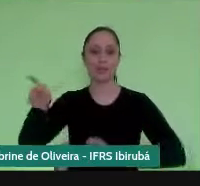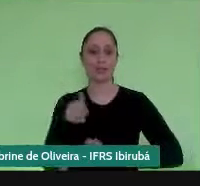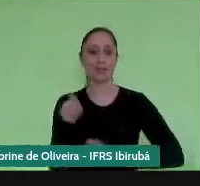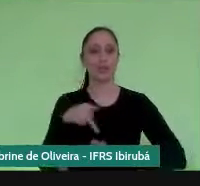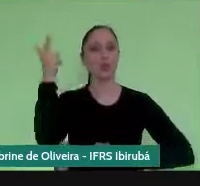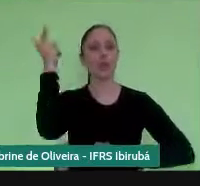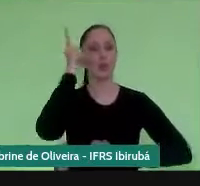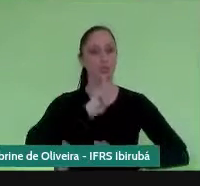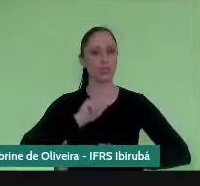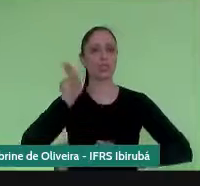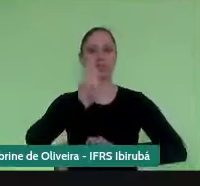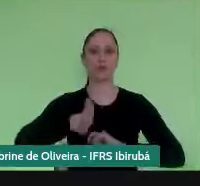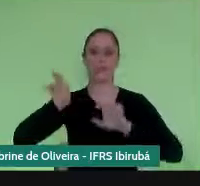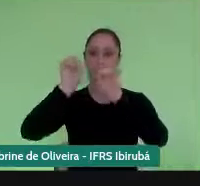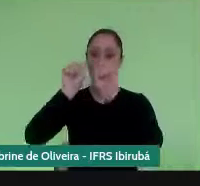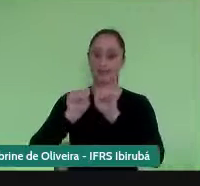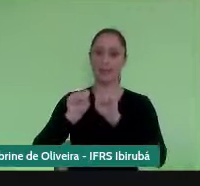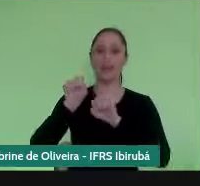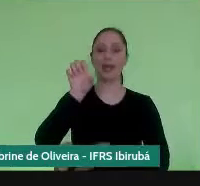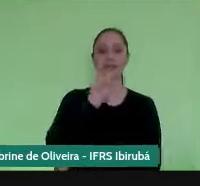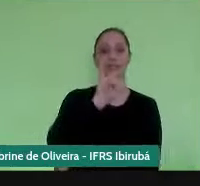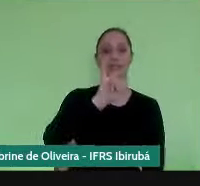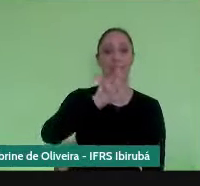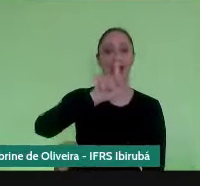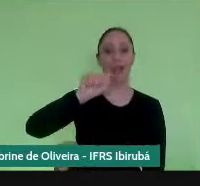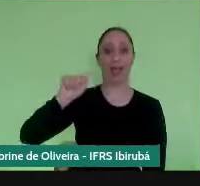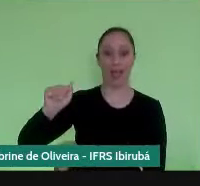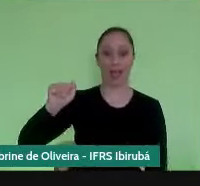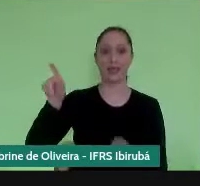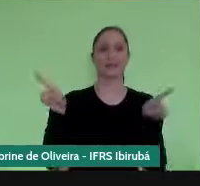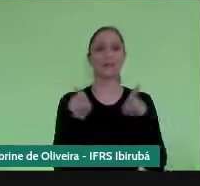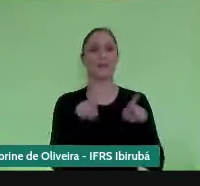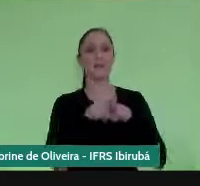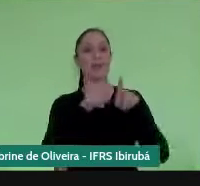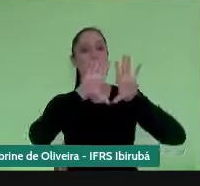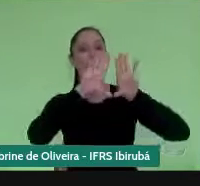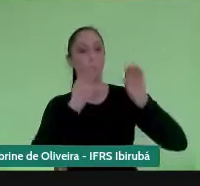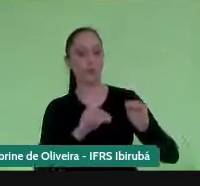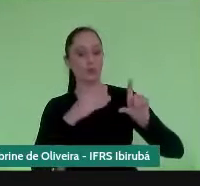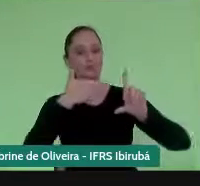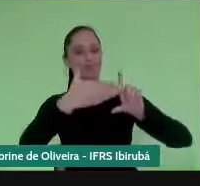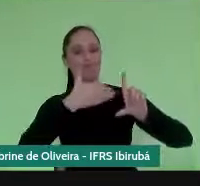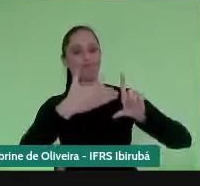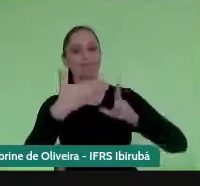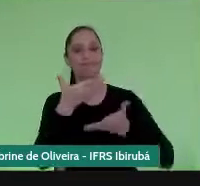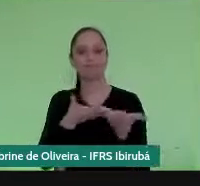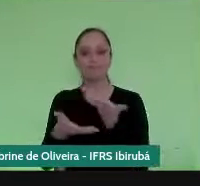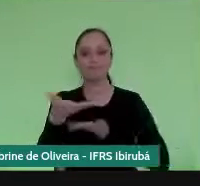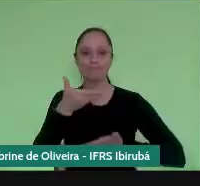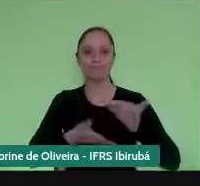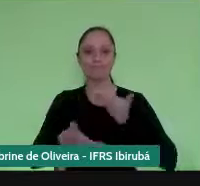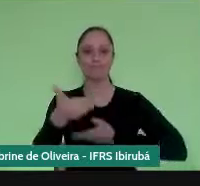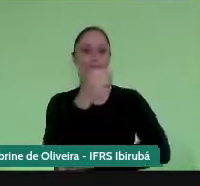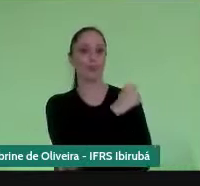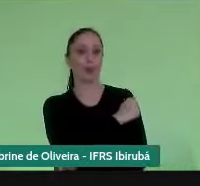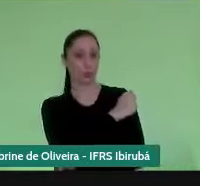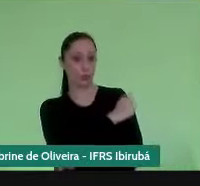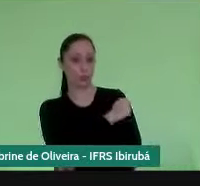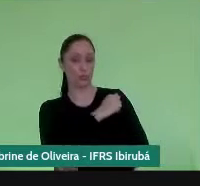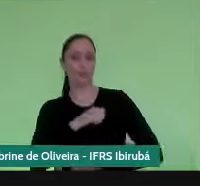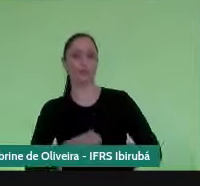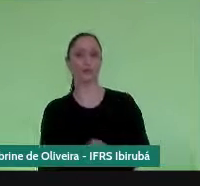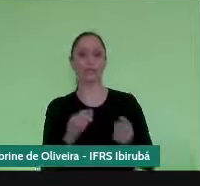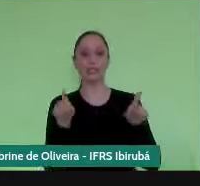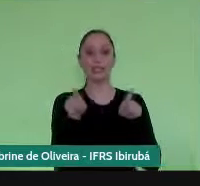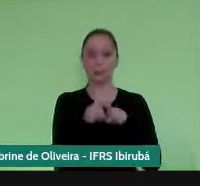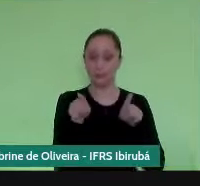o SIGA e o Moodle como ambientes virtuais e espaços de interação com os estudantes. E também houve um